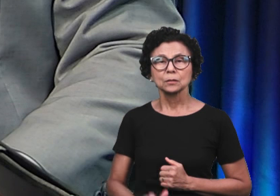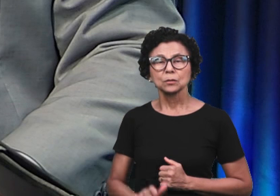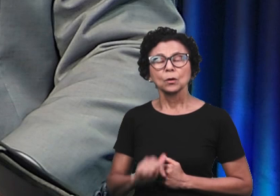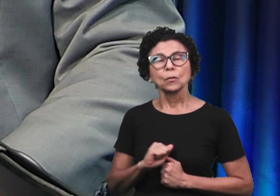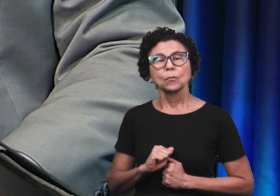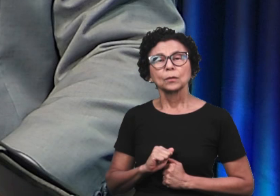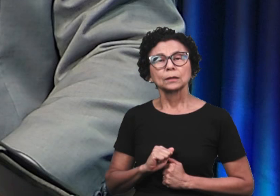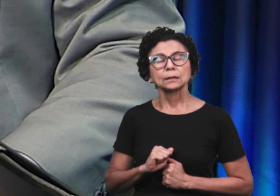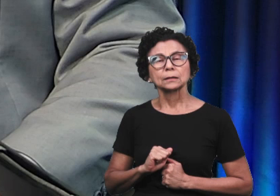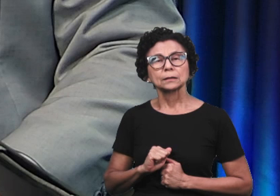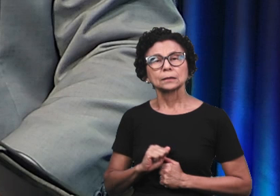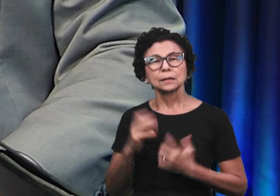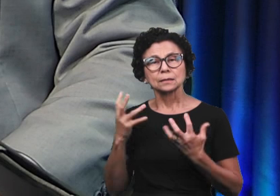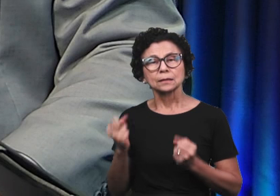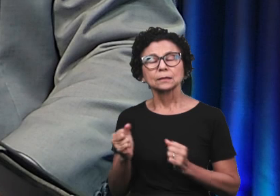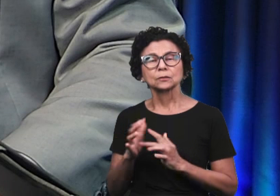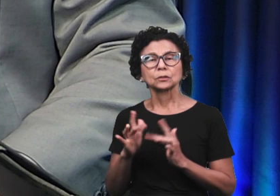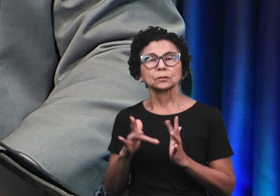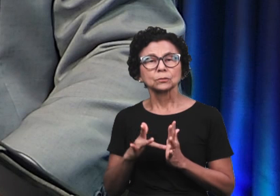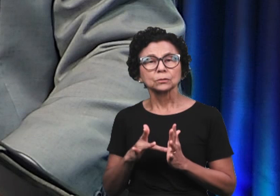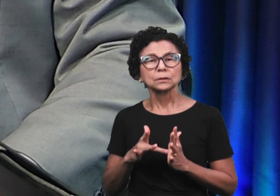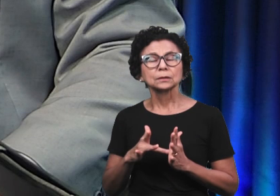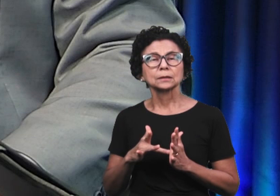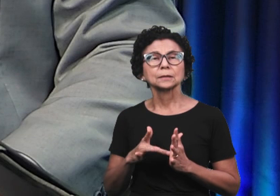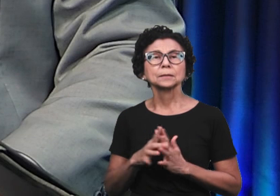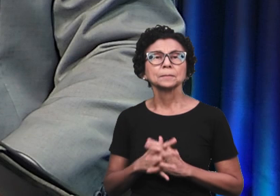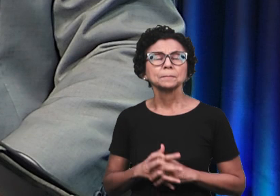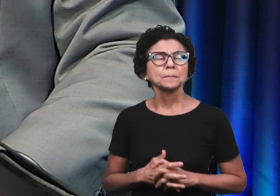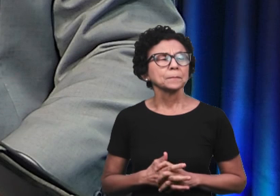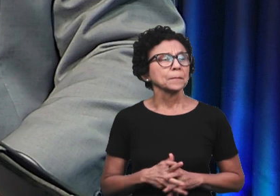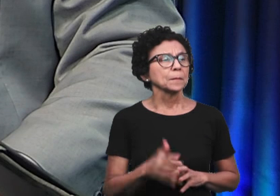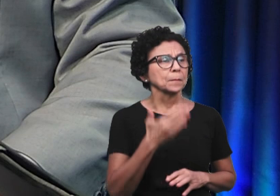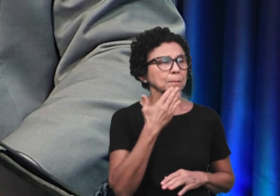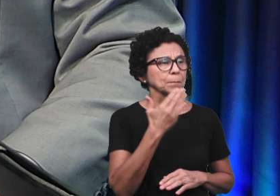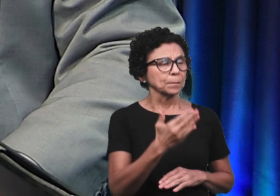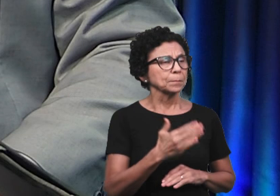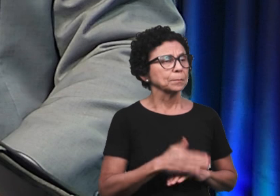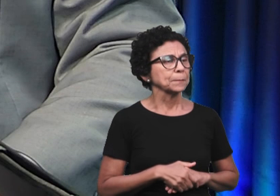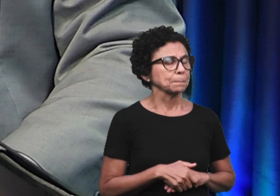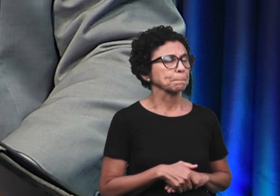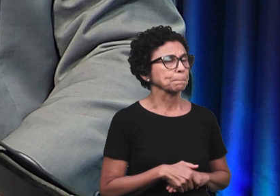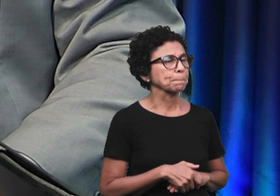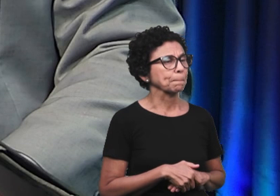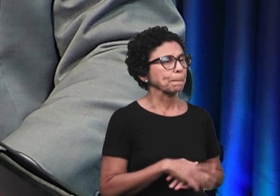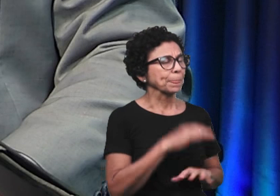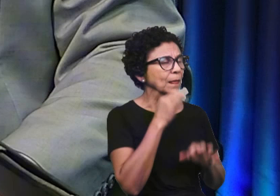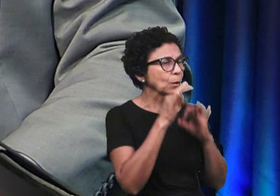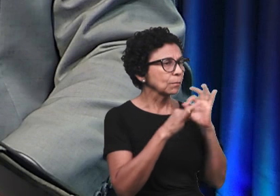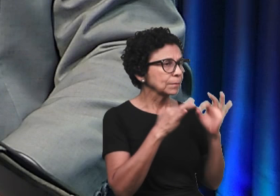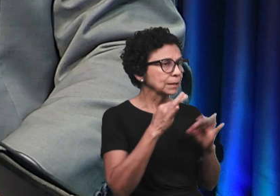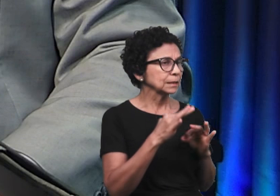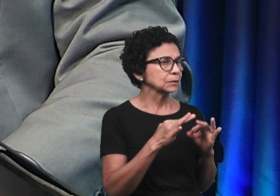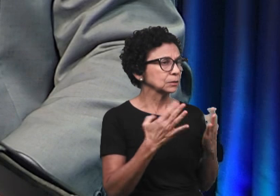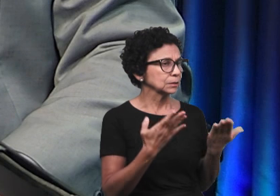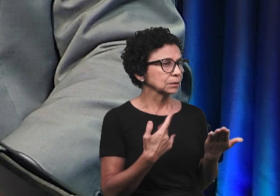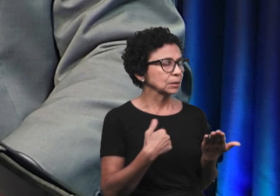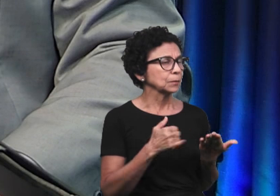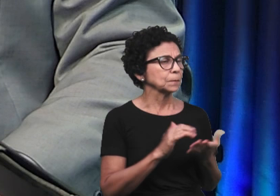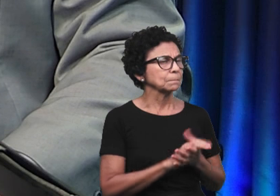nós vamos pedir ao pastor Eziomar que comente, né, sobre essa parte histórica, né? Quem